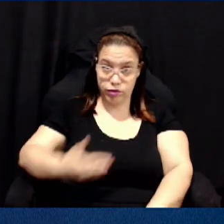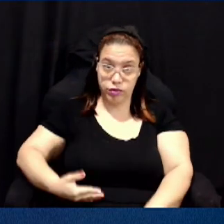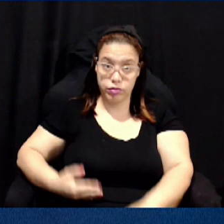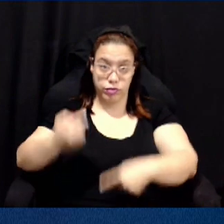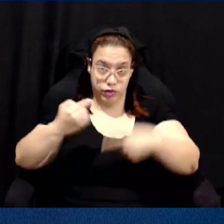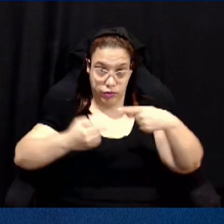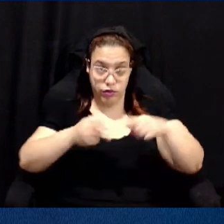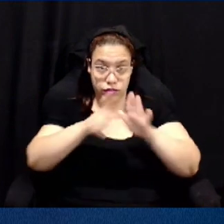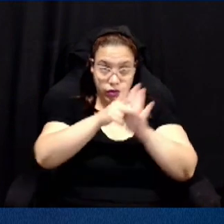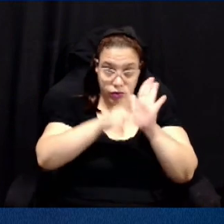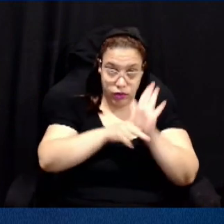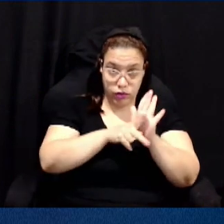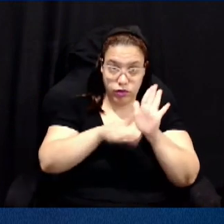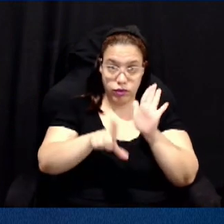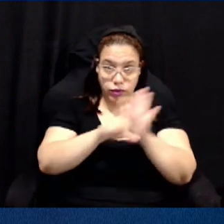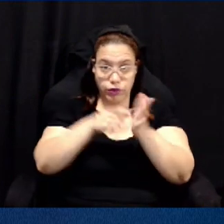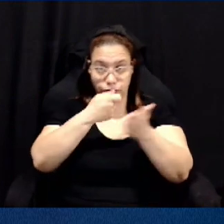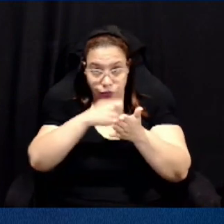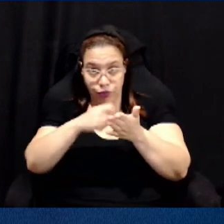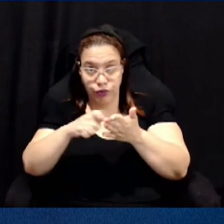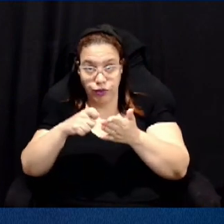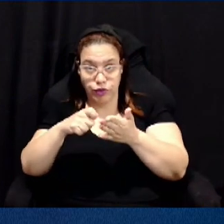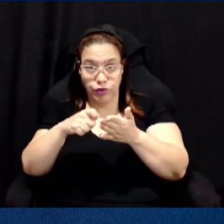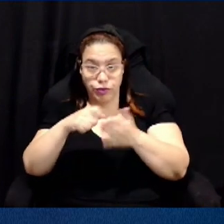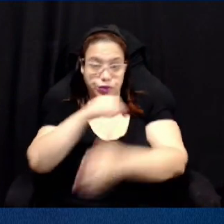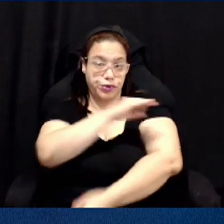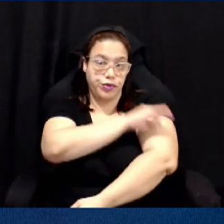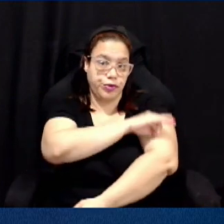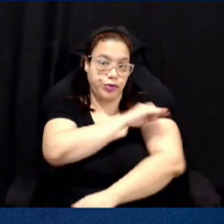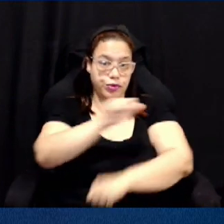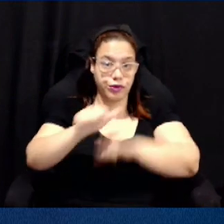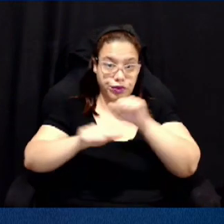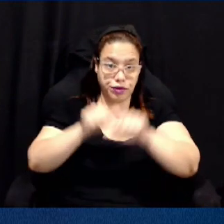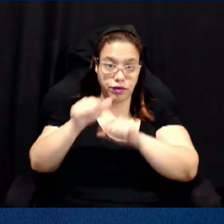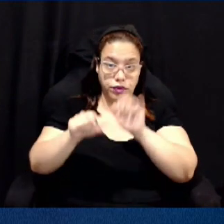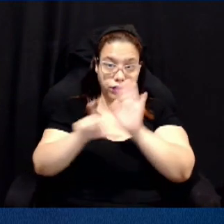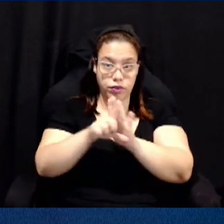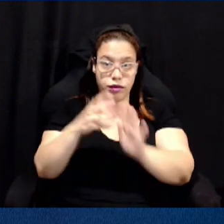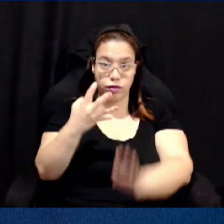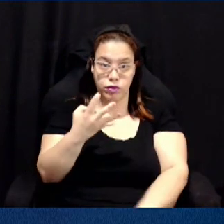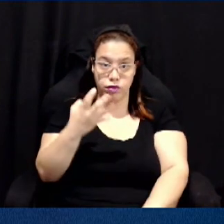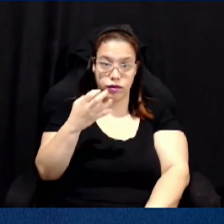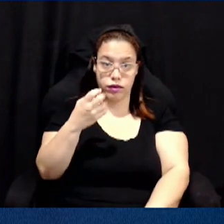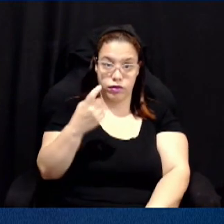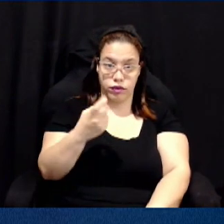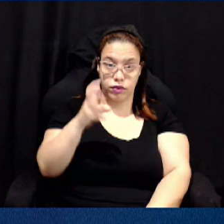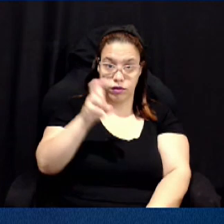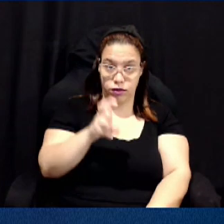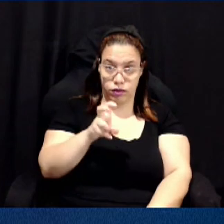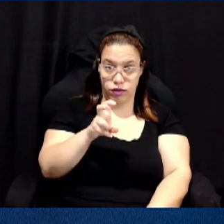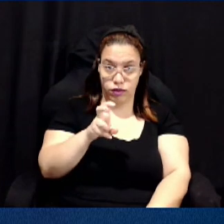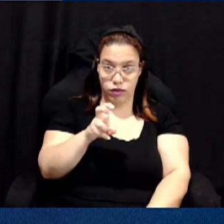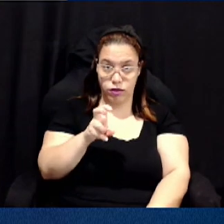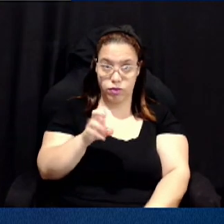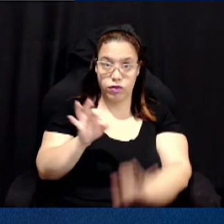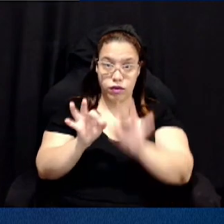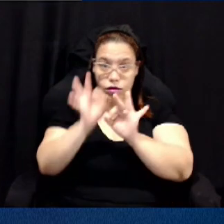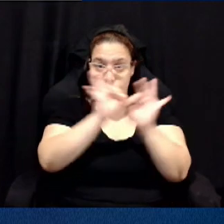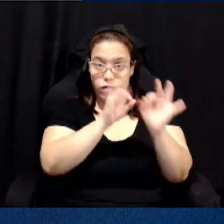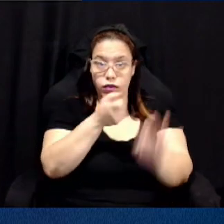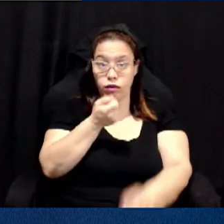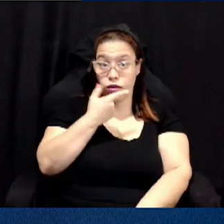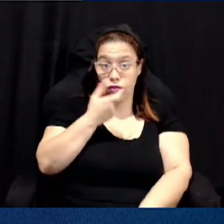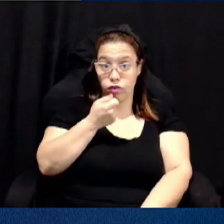de lei de autoria da Prefeitura, que altera a Lei Complementar número 415 sobre o plano de medicamentos para